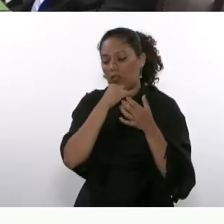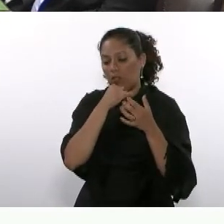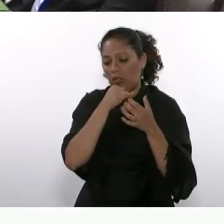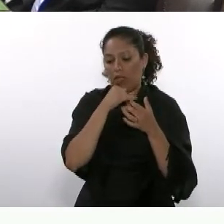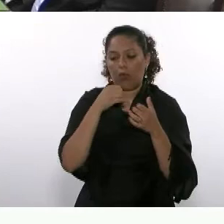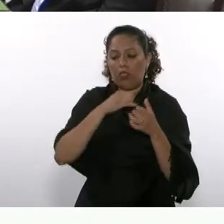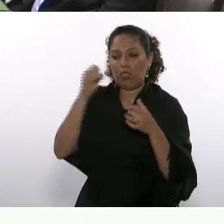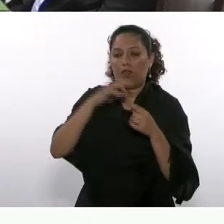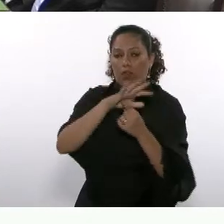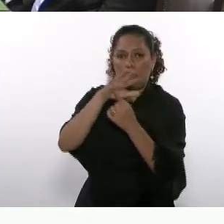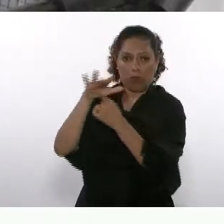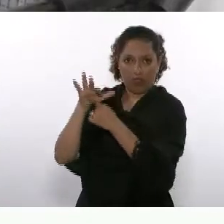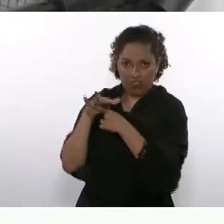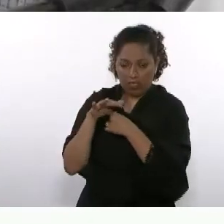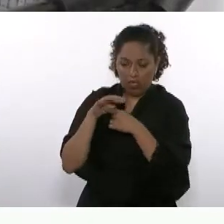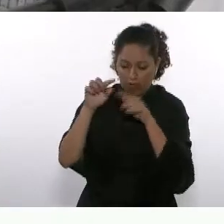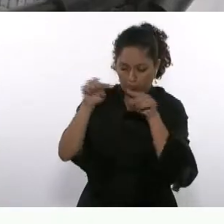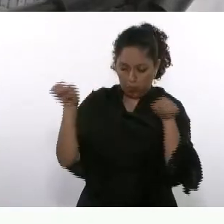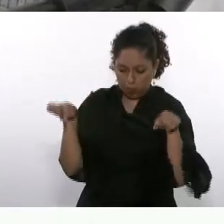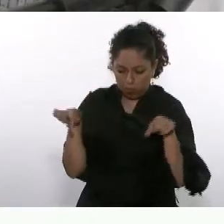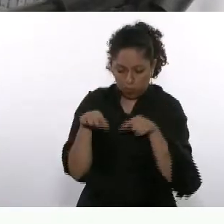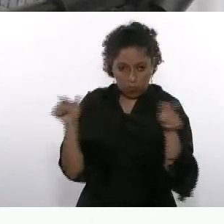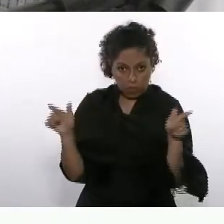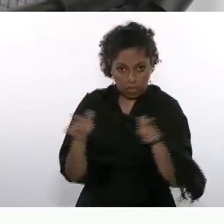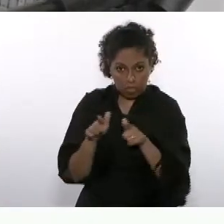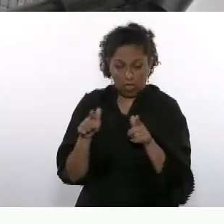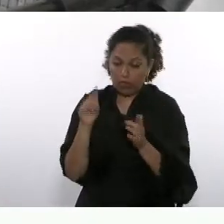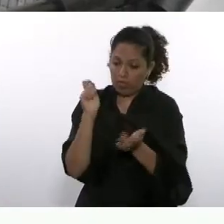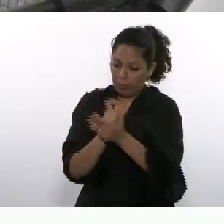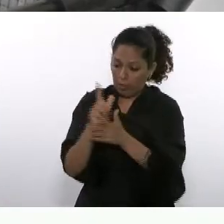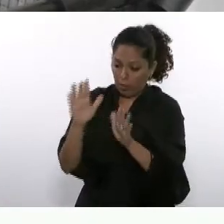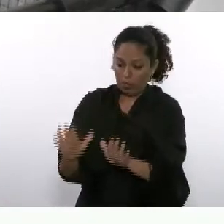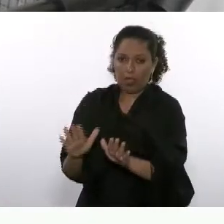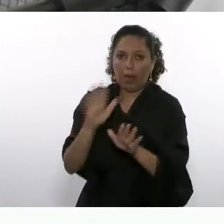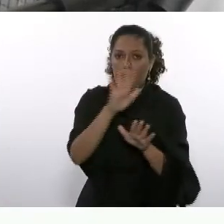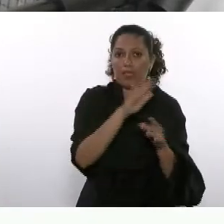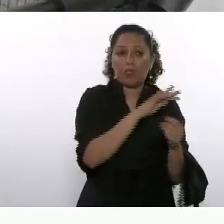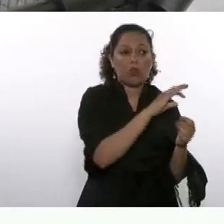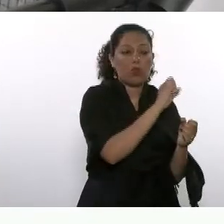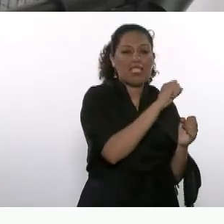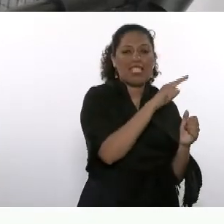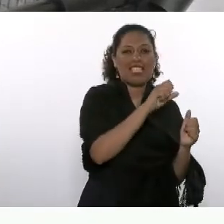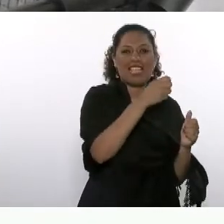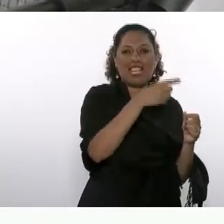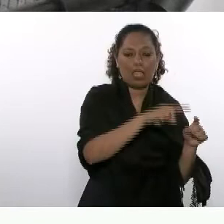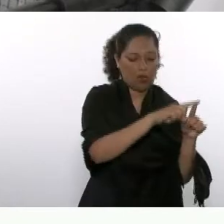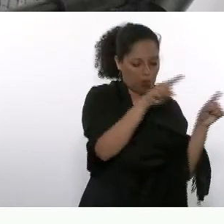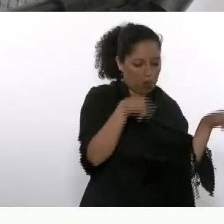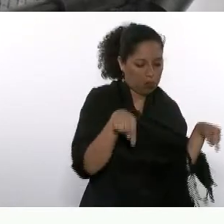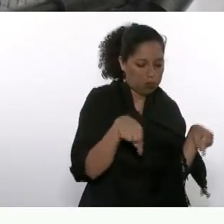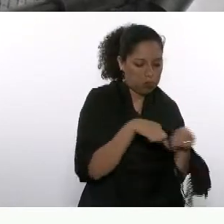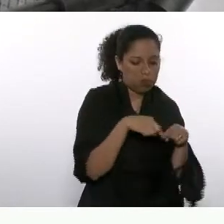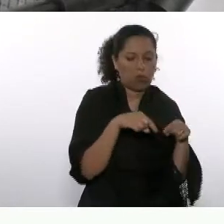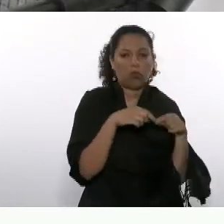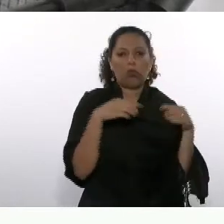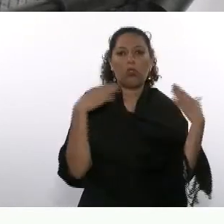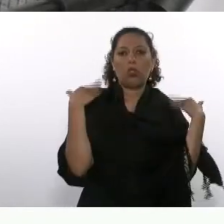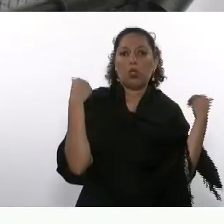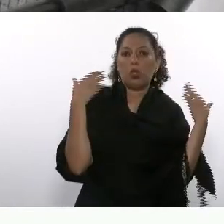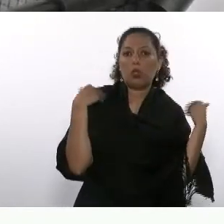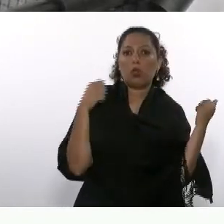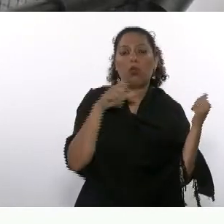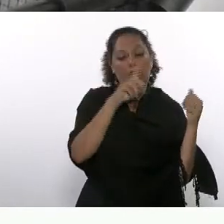a gente só paga pelo stand. O salão de turismo hoje, desse ano, a gente teve uma parceria com a FEComércio, Sesc, Senac, o